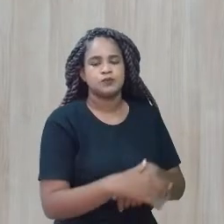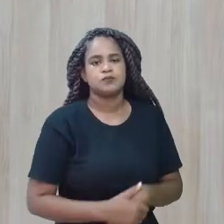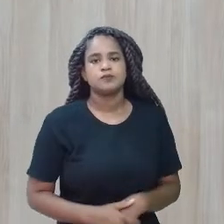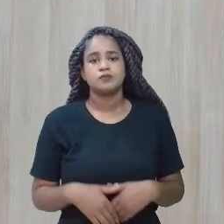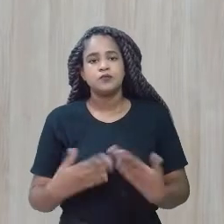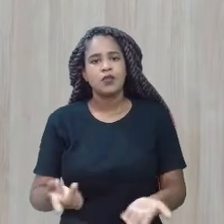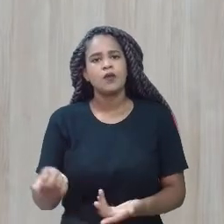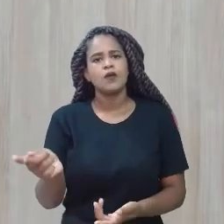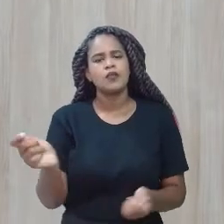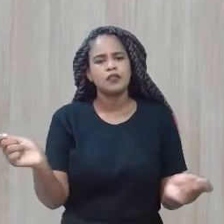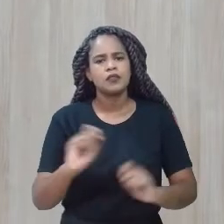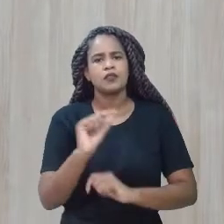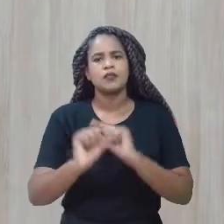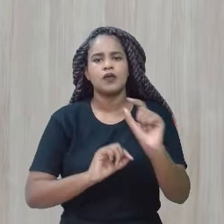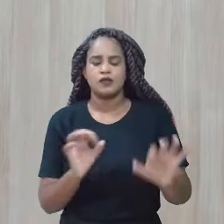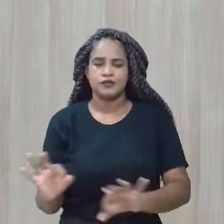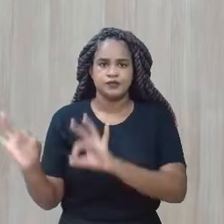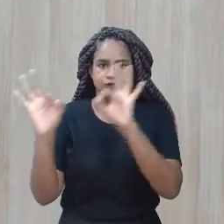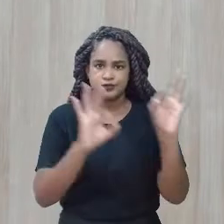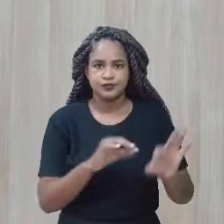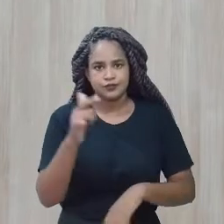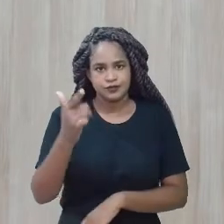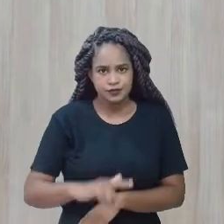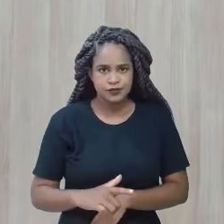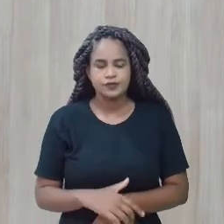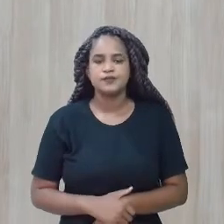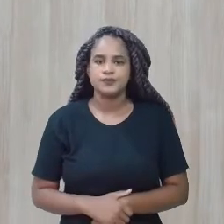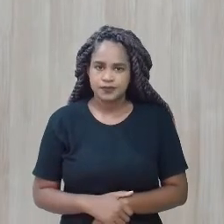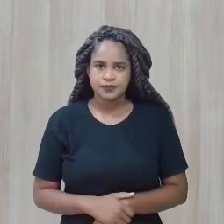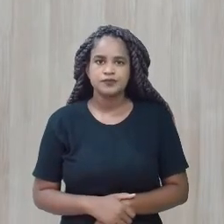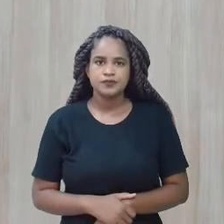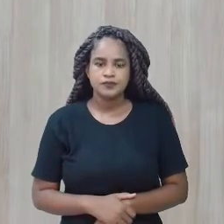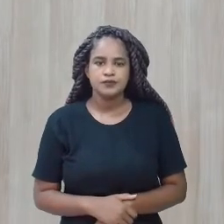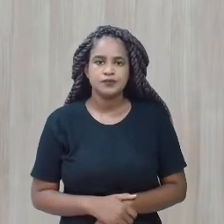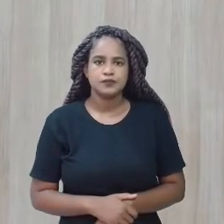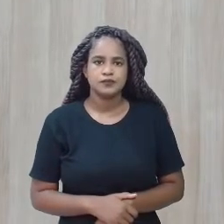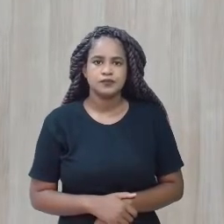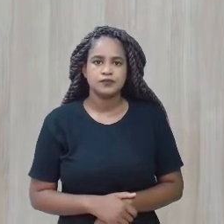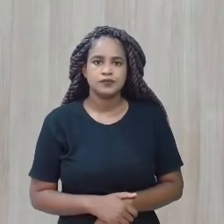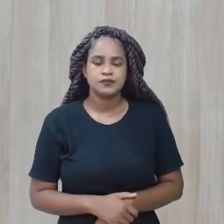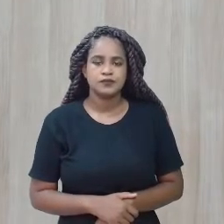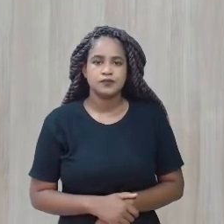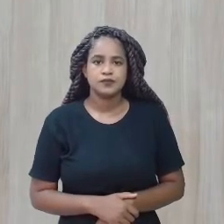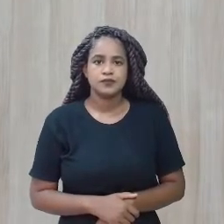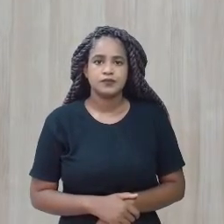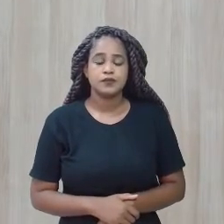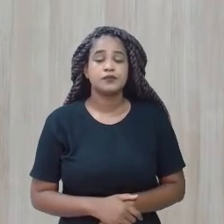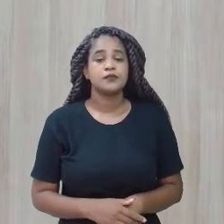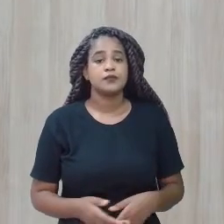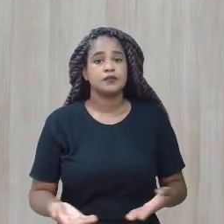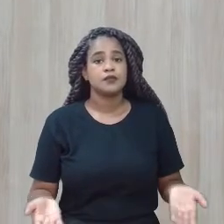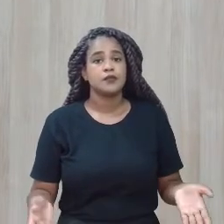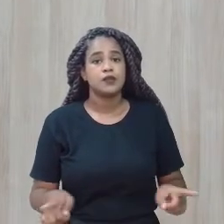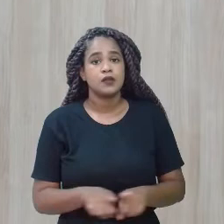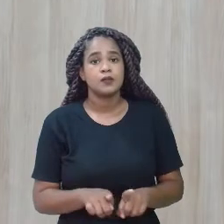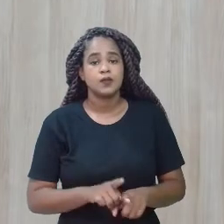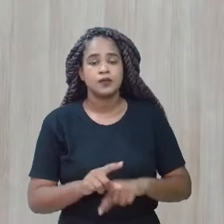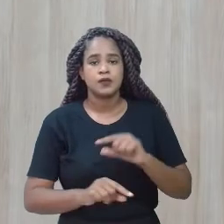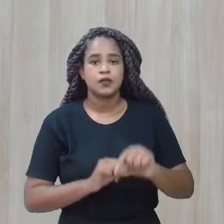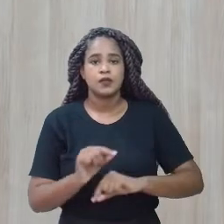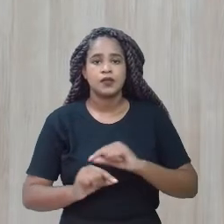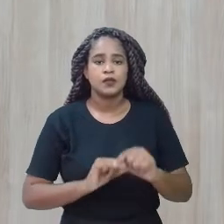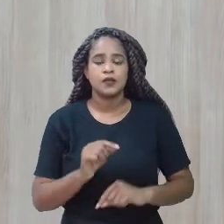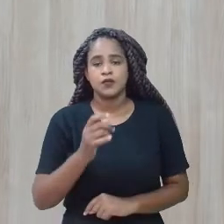podem revisar a aula anterior. No momento que a aula está sendo exibida, vocês podem também, não é, printar a